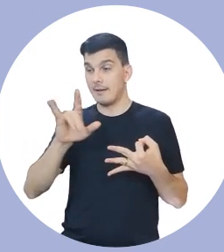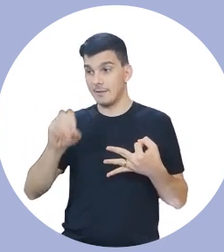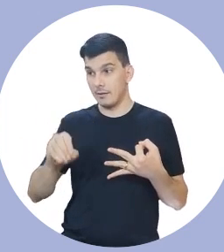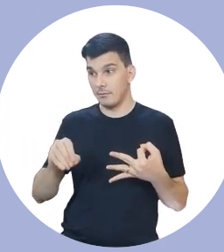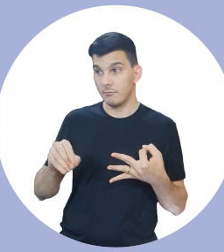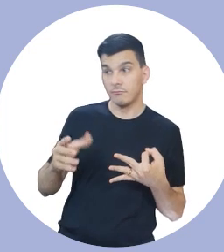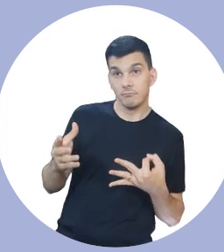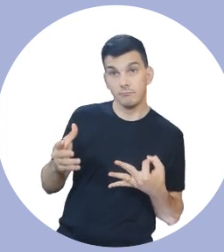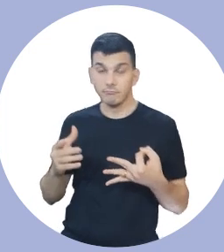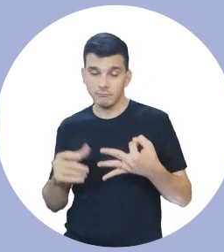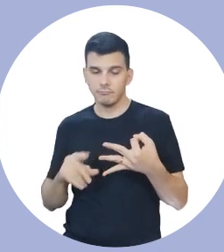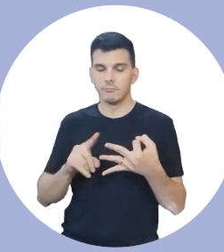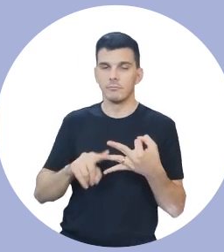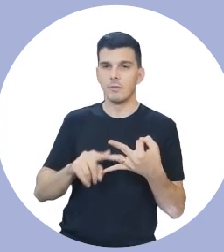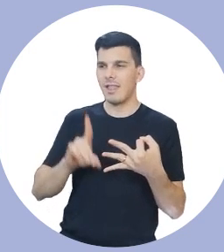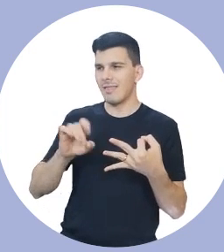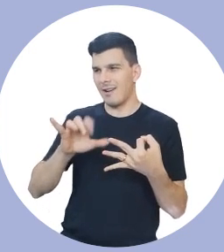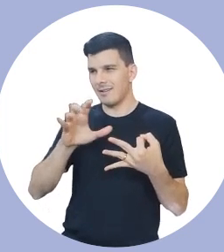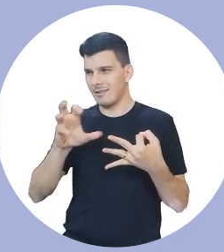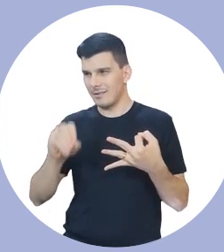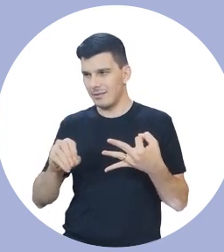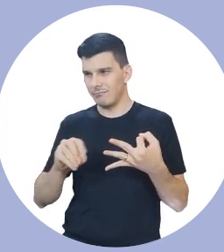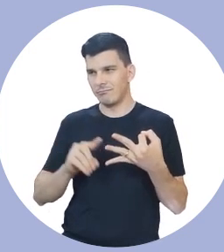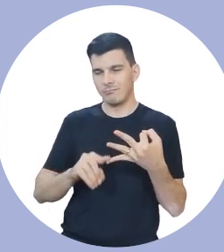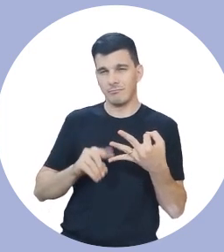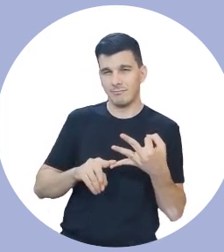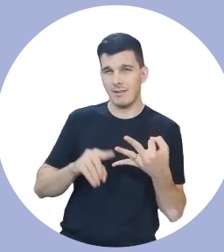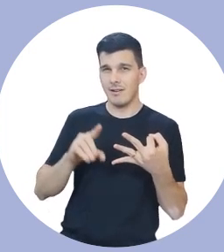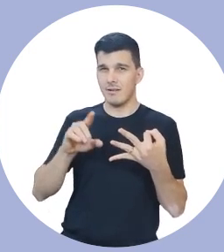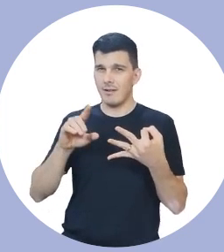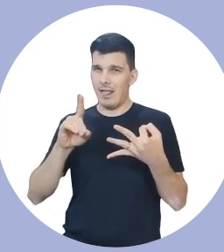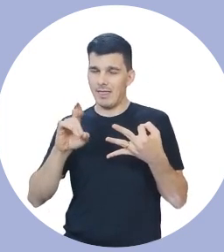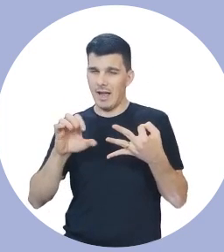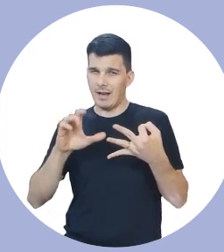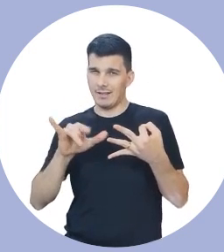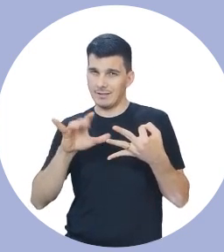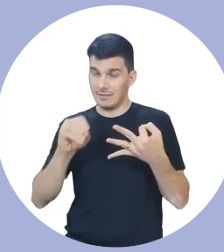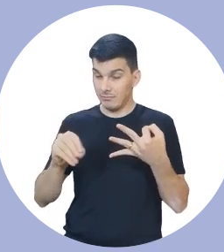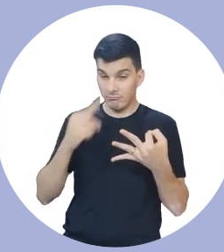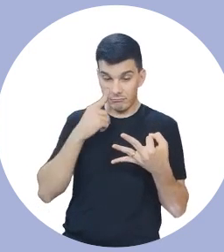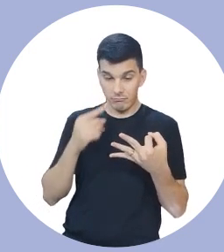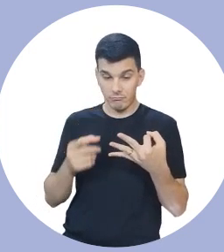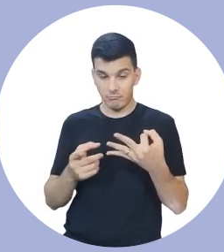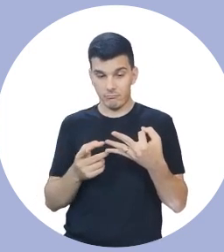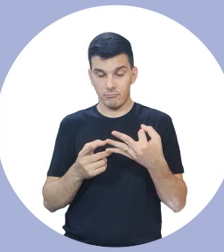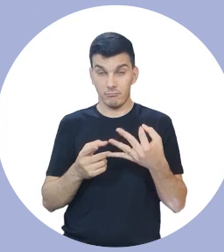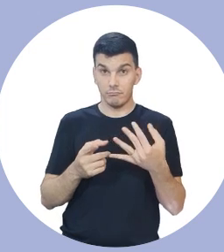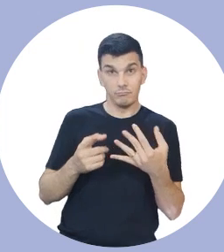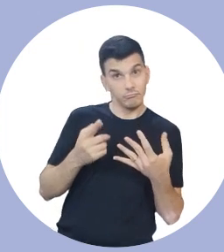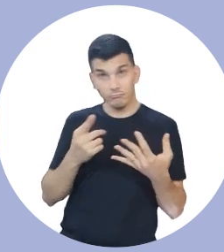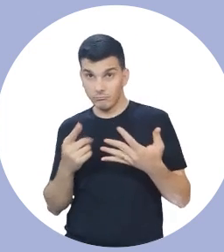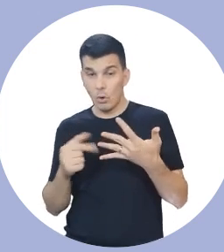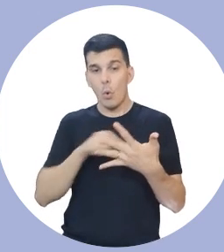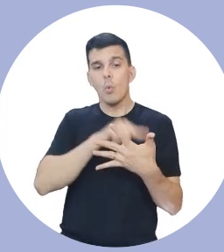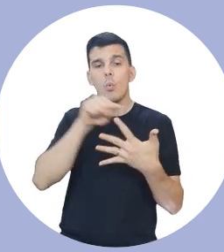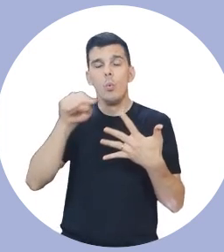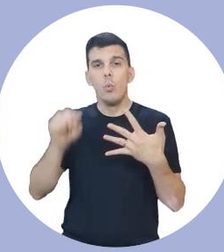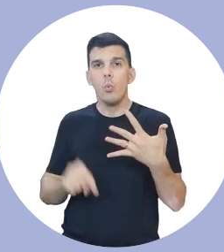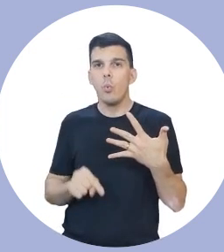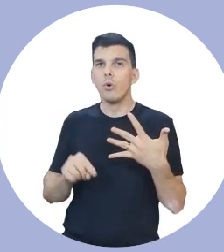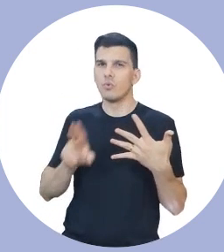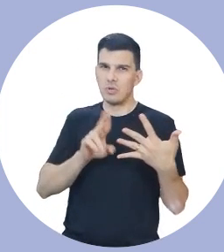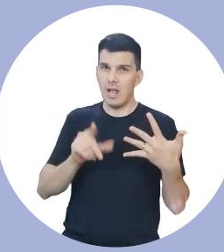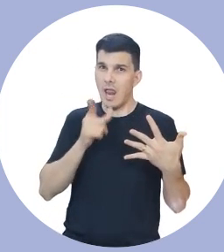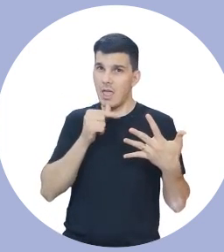Sublimação pressionada também não funcionaria. E a decantação sólido-líquido, sendo que você não está utilizando líquido